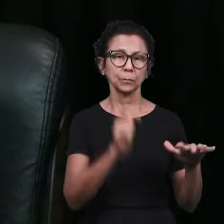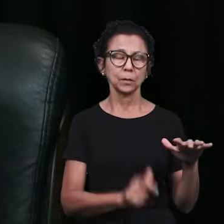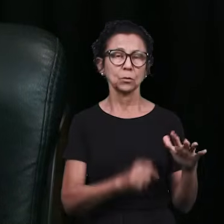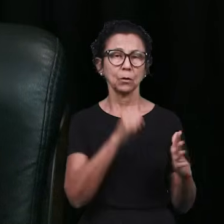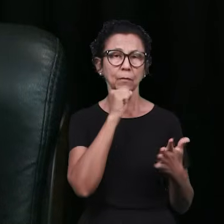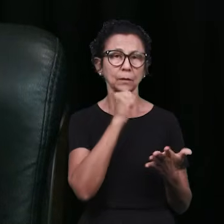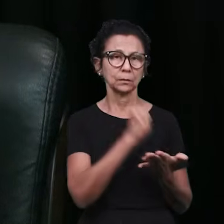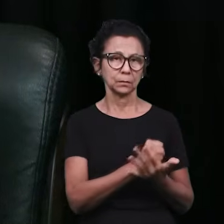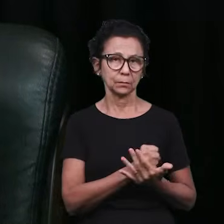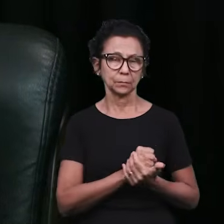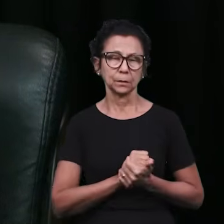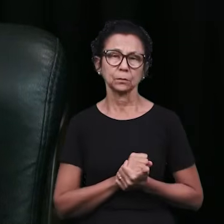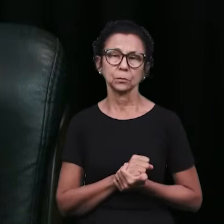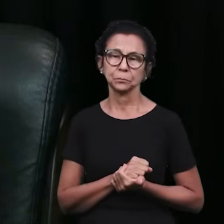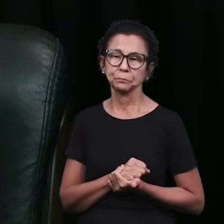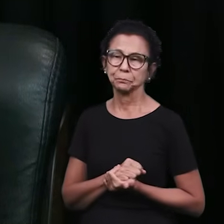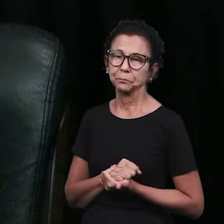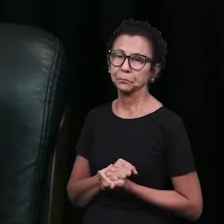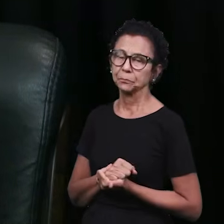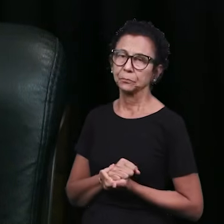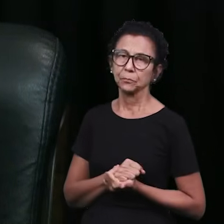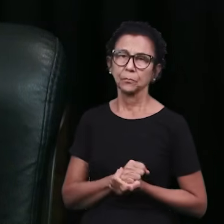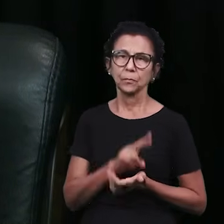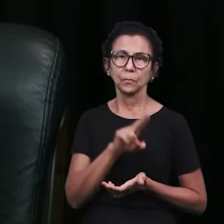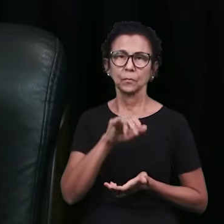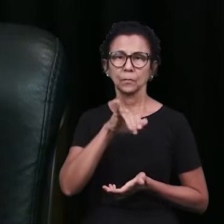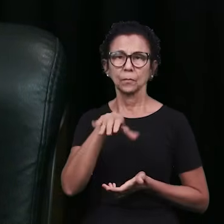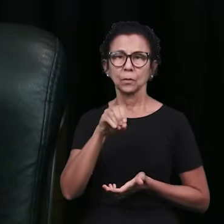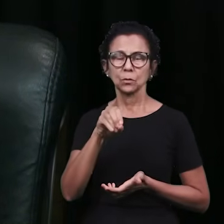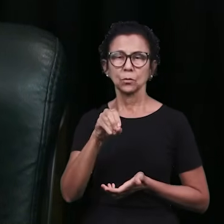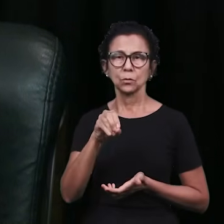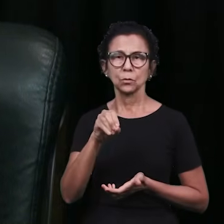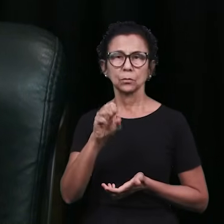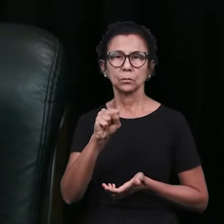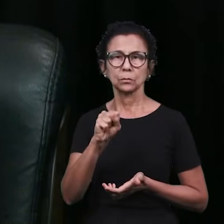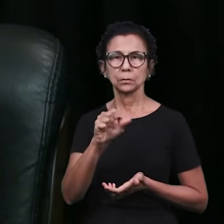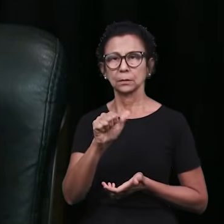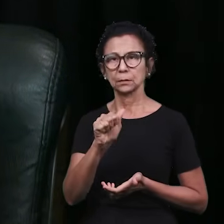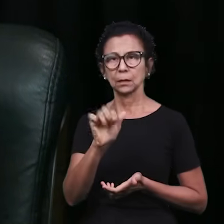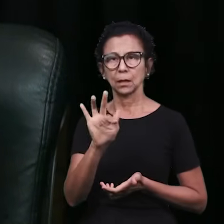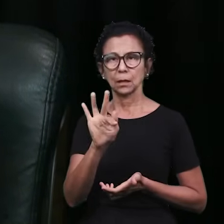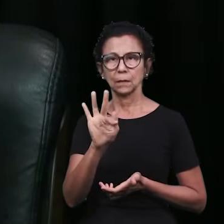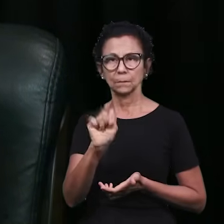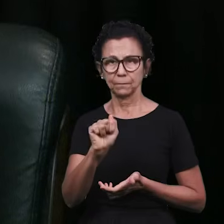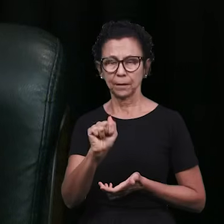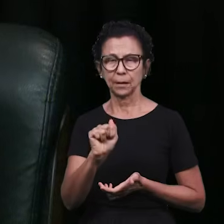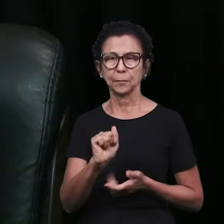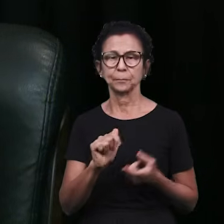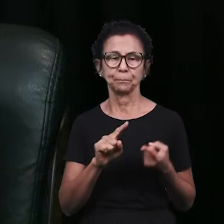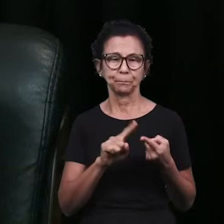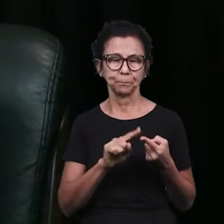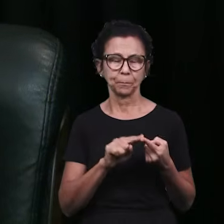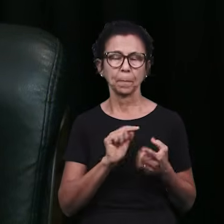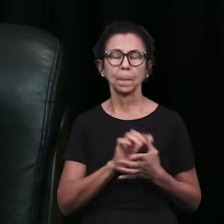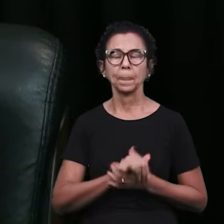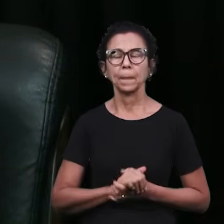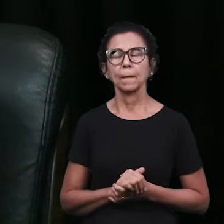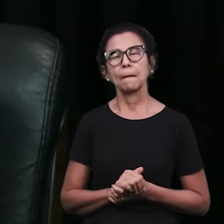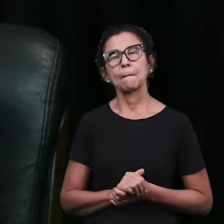Velho Testamento. O seu nome foi Josafá. Gostaríamos de deixar um texto aqui